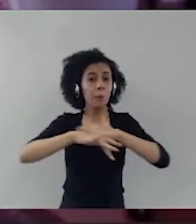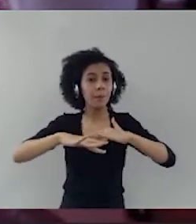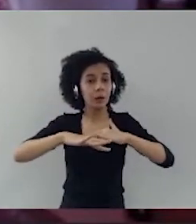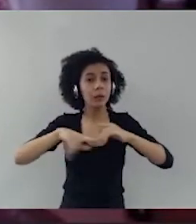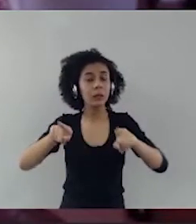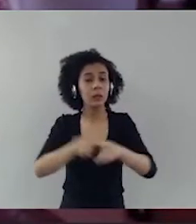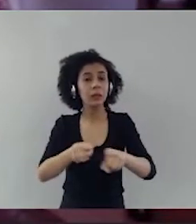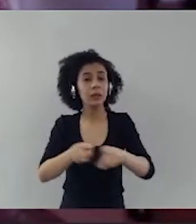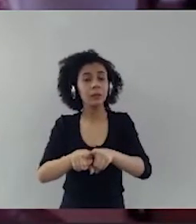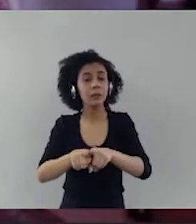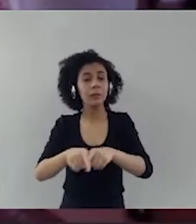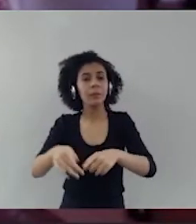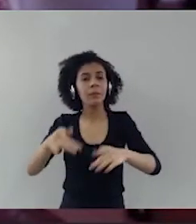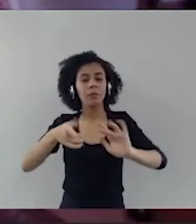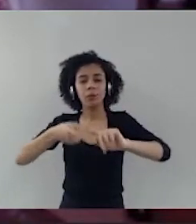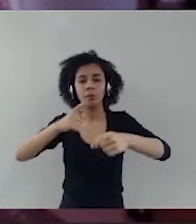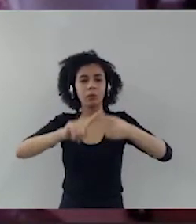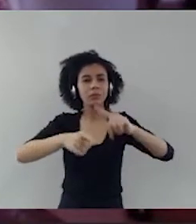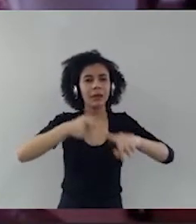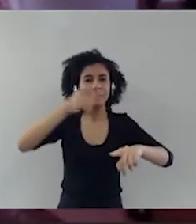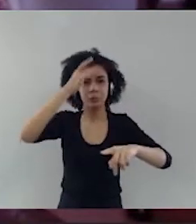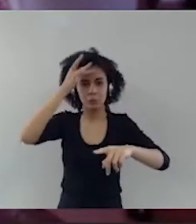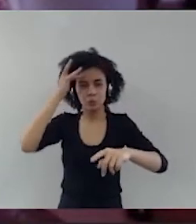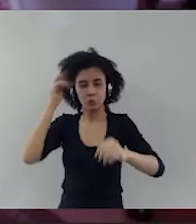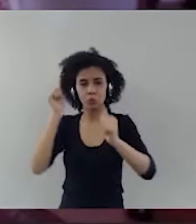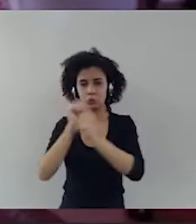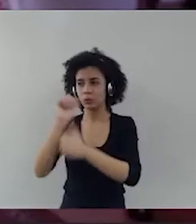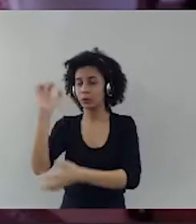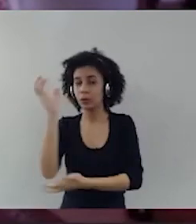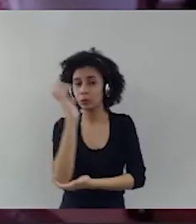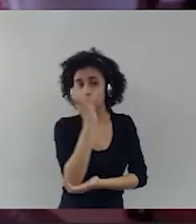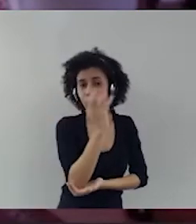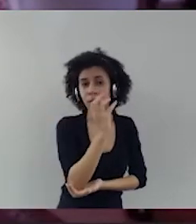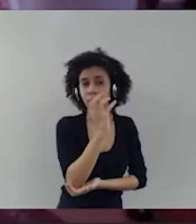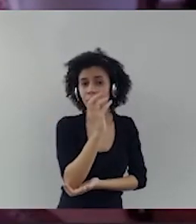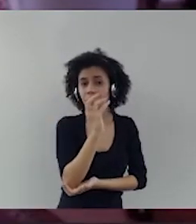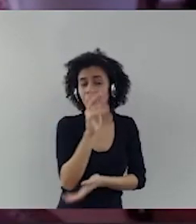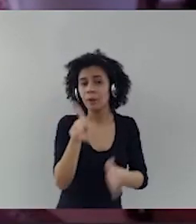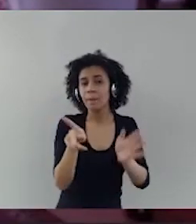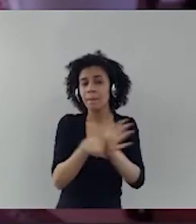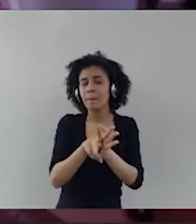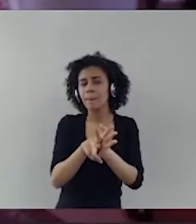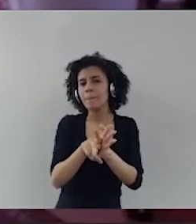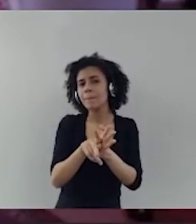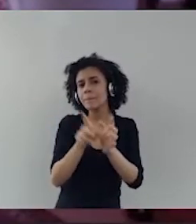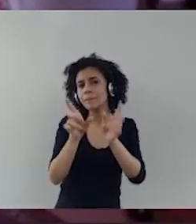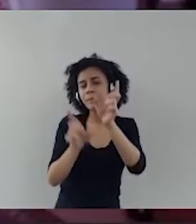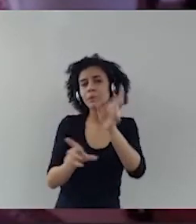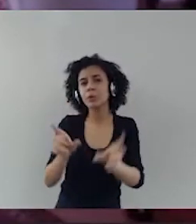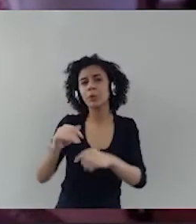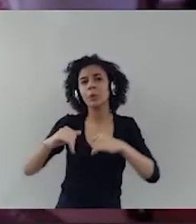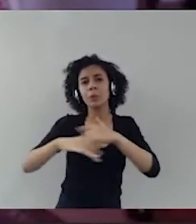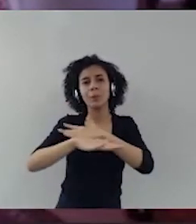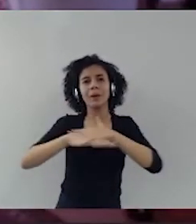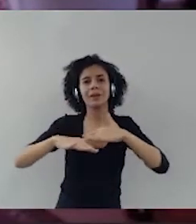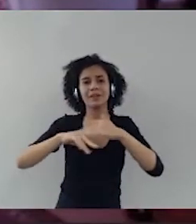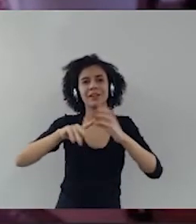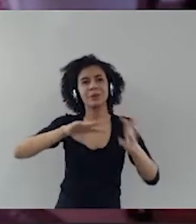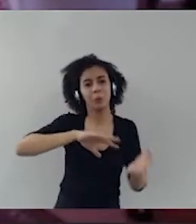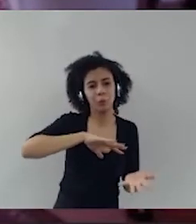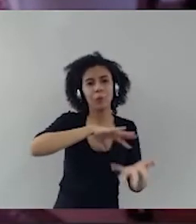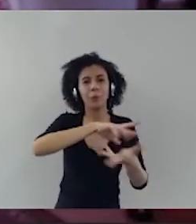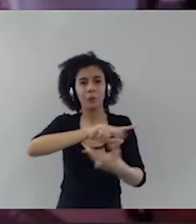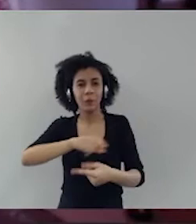pelas relações dos seres humanos com a natureza, especialmente pelo padrão de urbanização dominante internacionalmente e